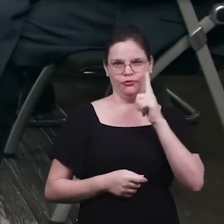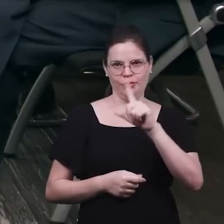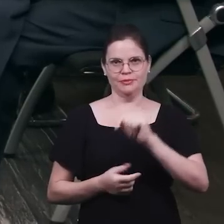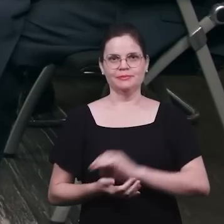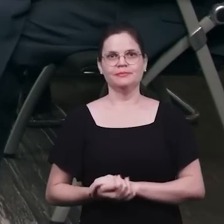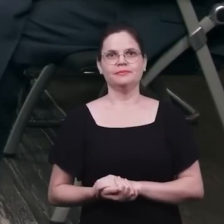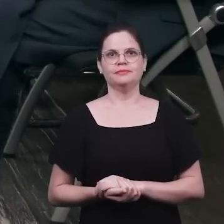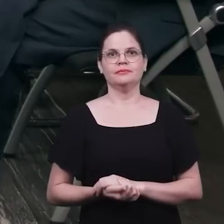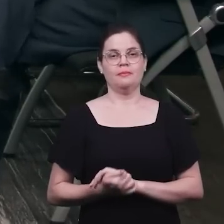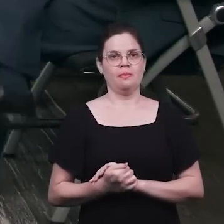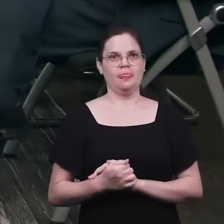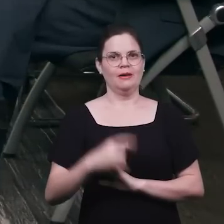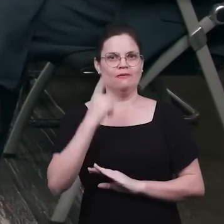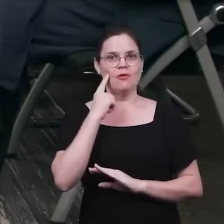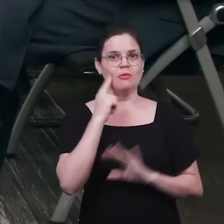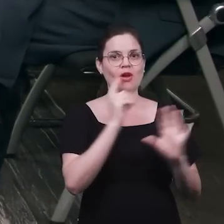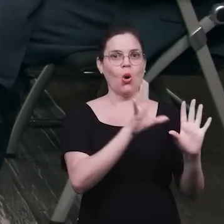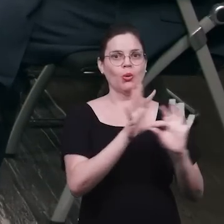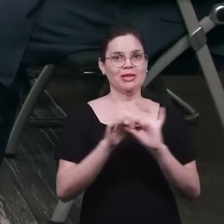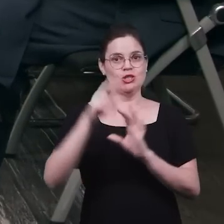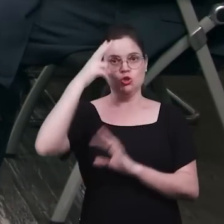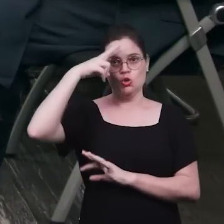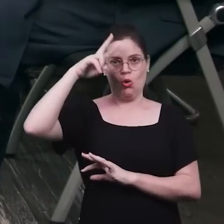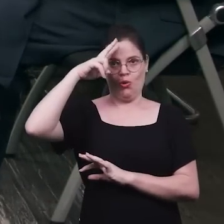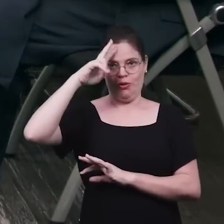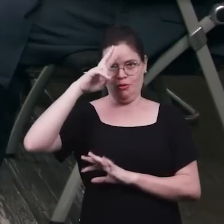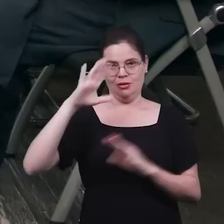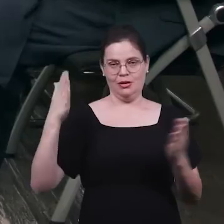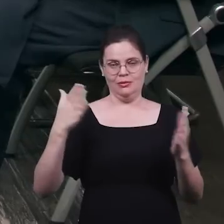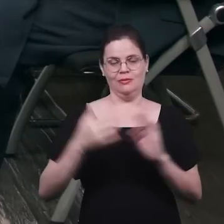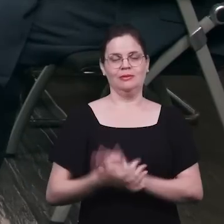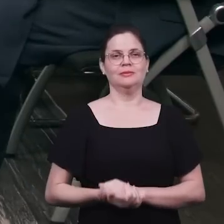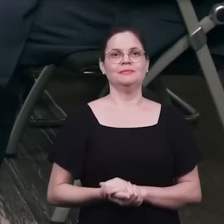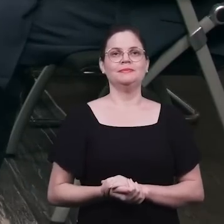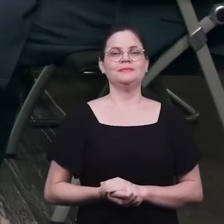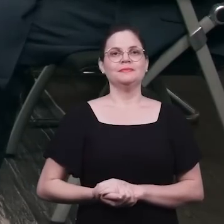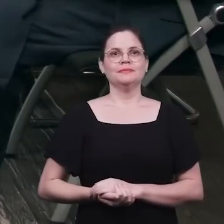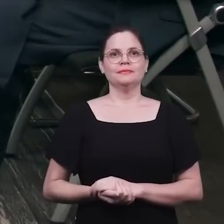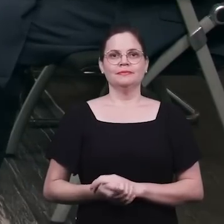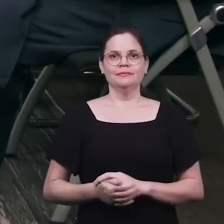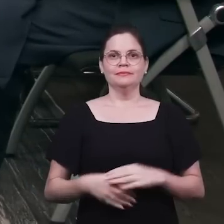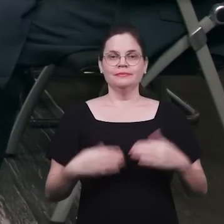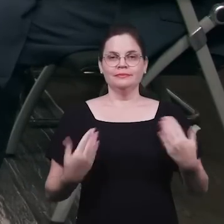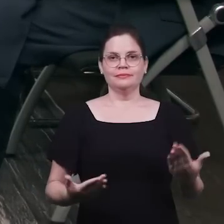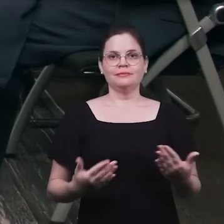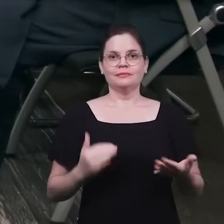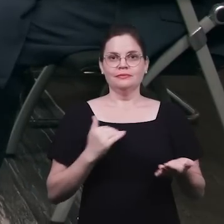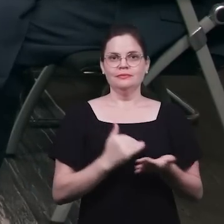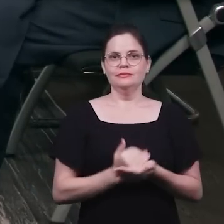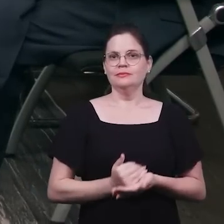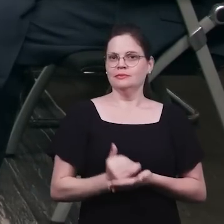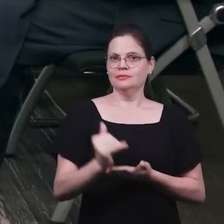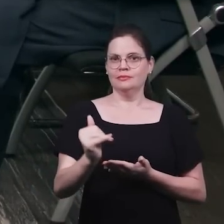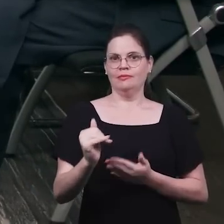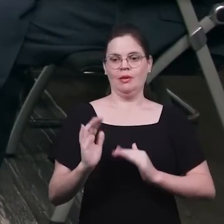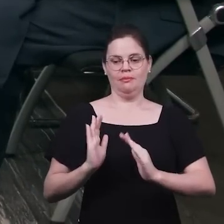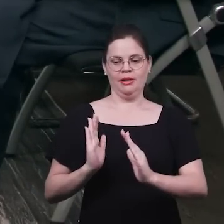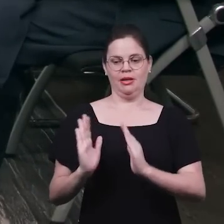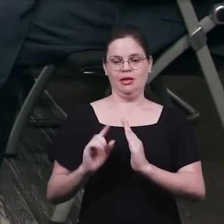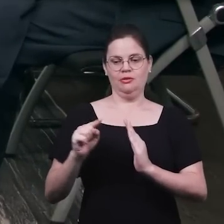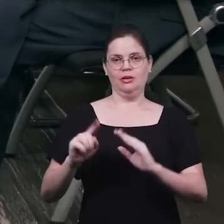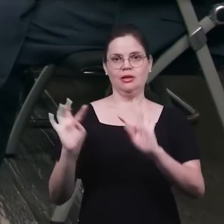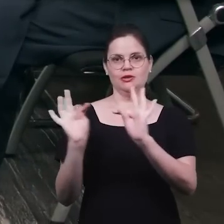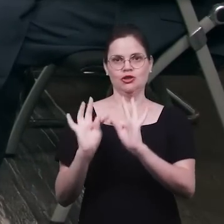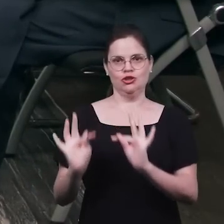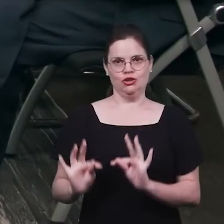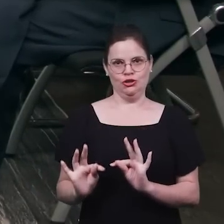Toma conta, vai. Vamos lá, pastor Edson. Amém. Bom, nós estamos entrando agora nesse período